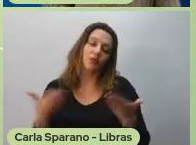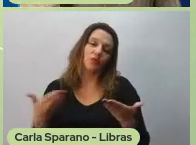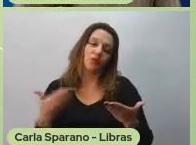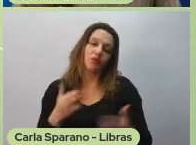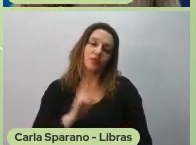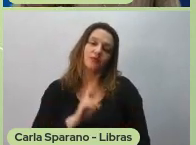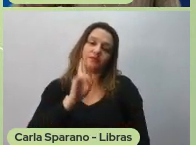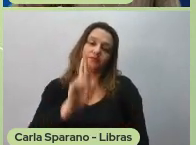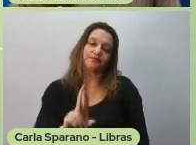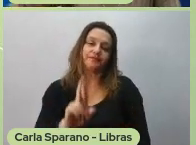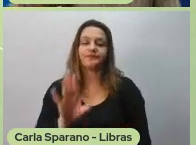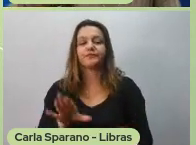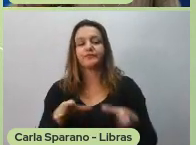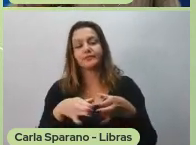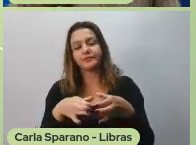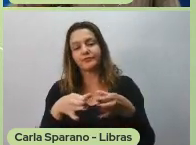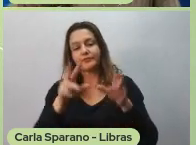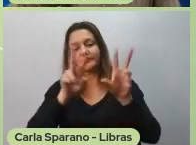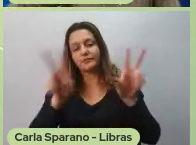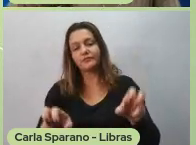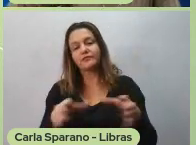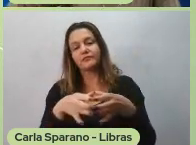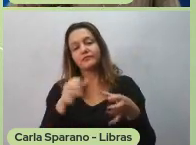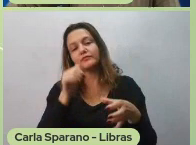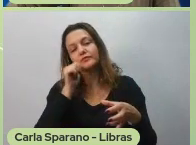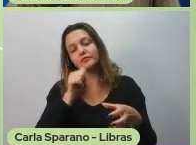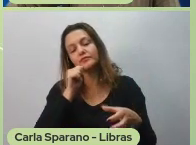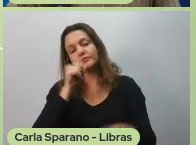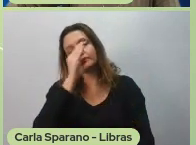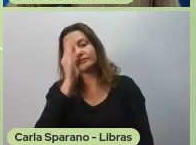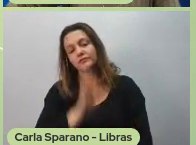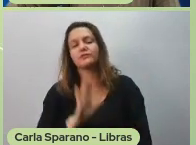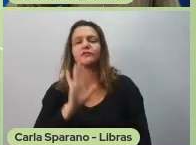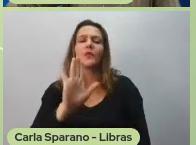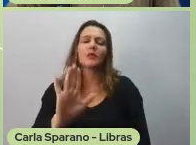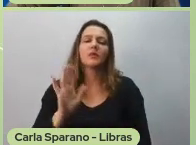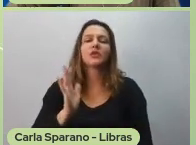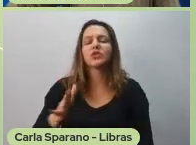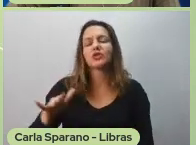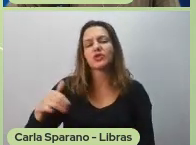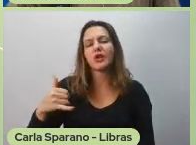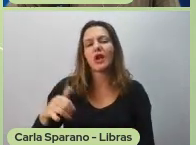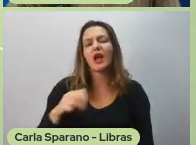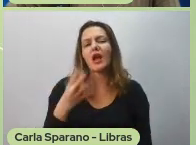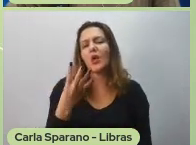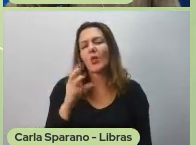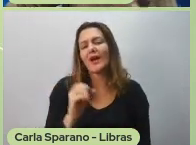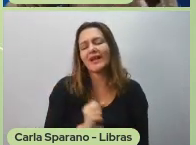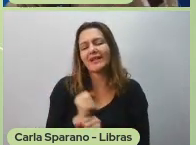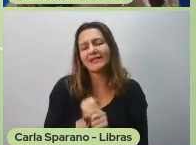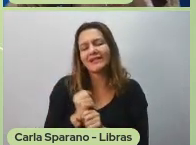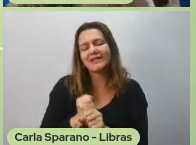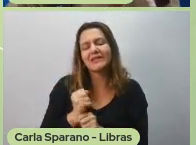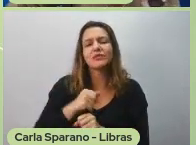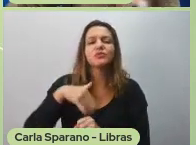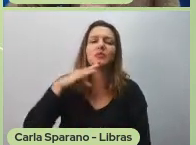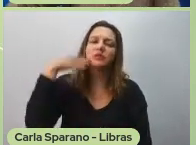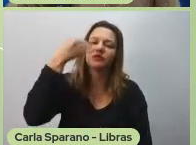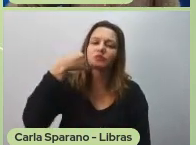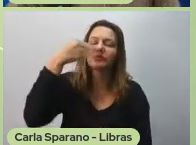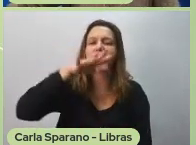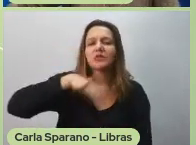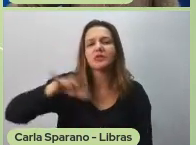Grupo Mulheres do Brasil, mas eu tenho mais de 40 anos em TI e telecomunicações, né? Então, assim,